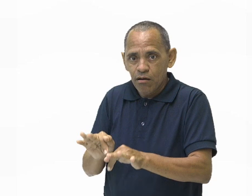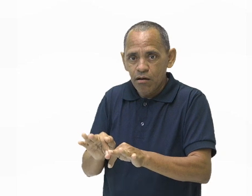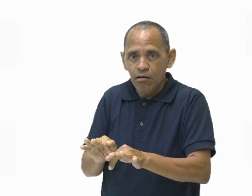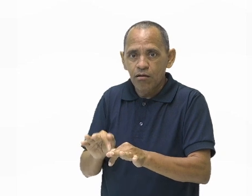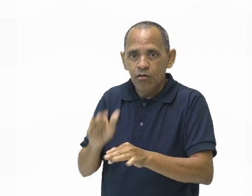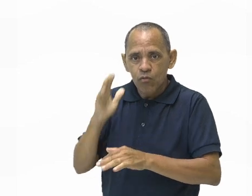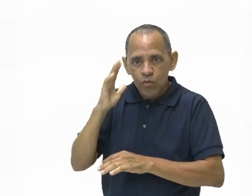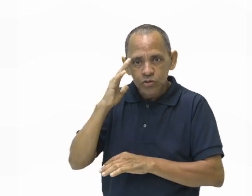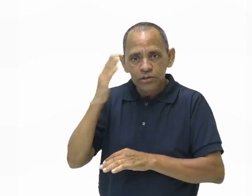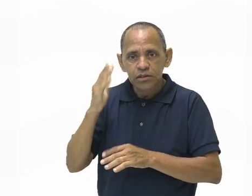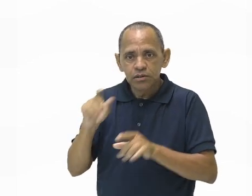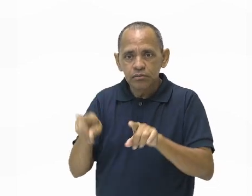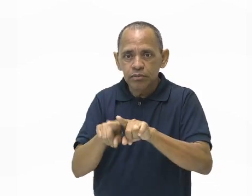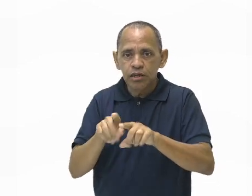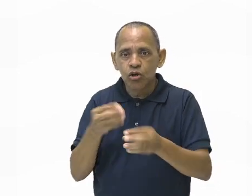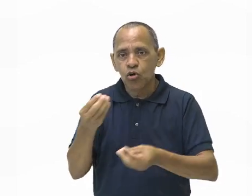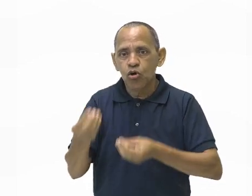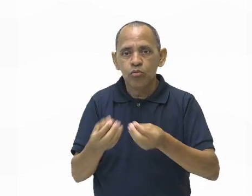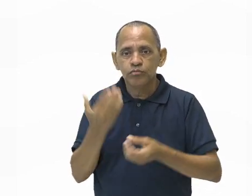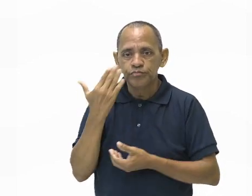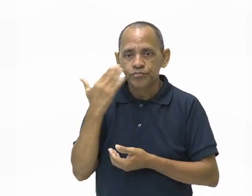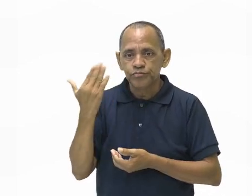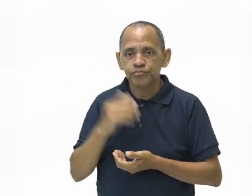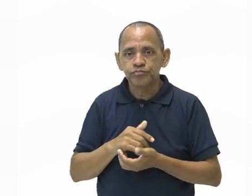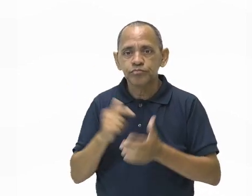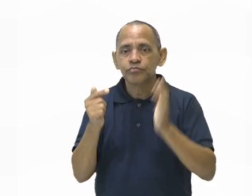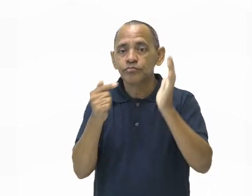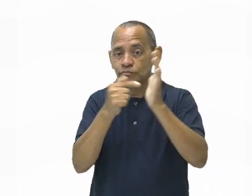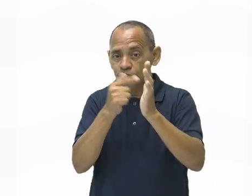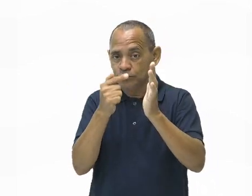mesmo, clique aí na situação final.